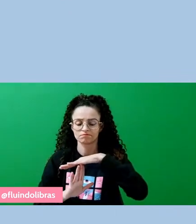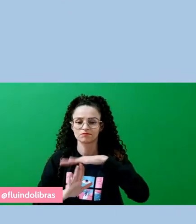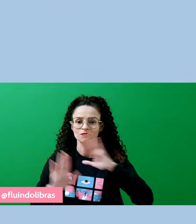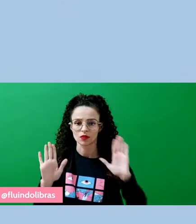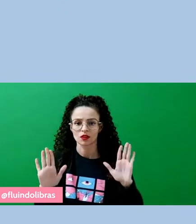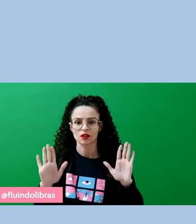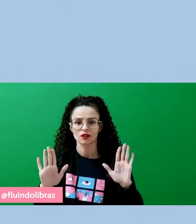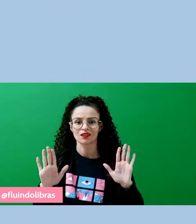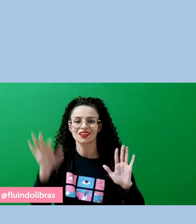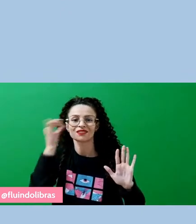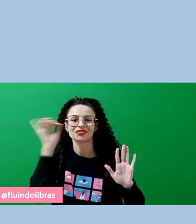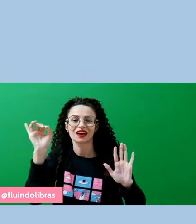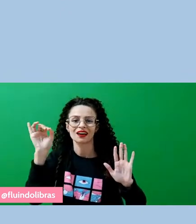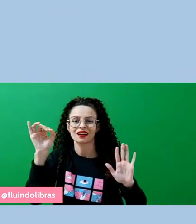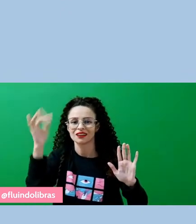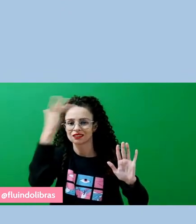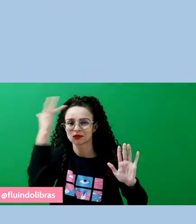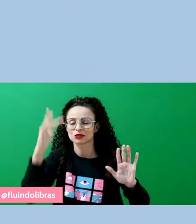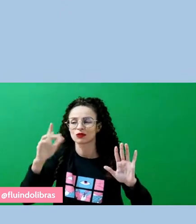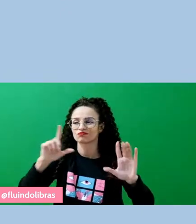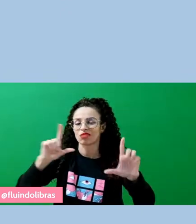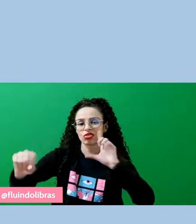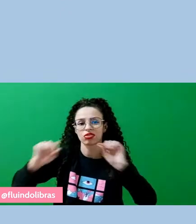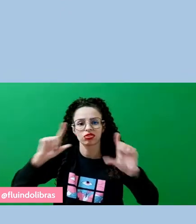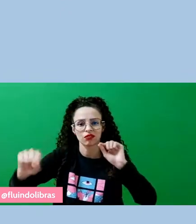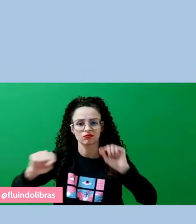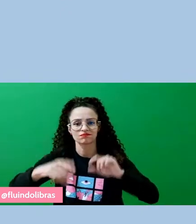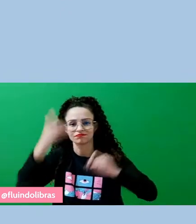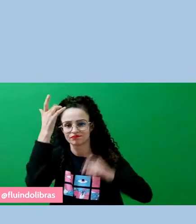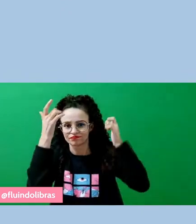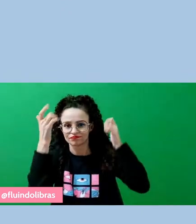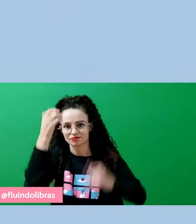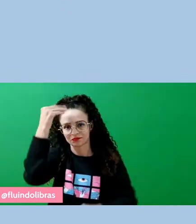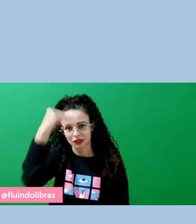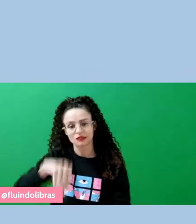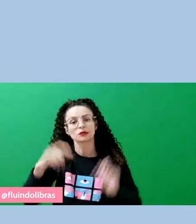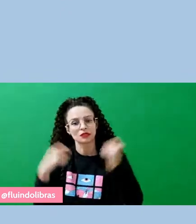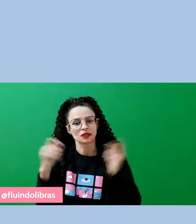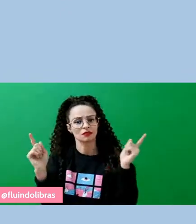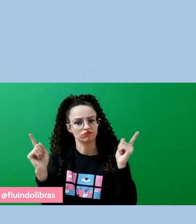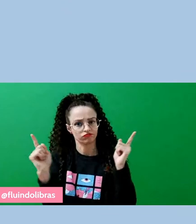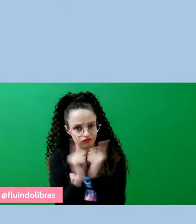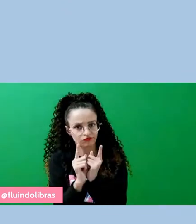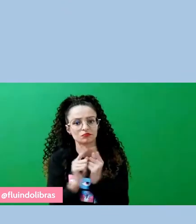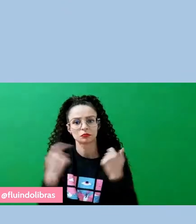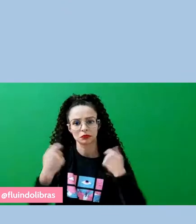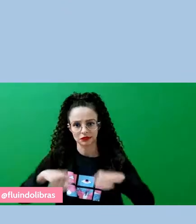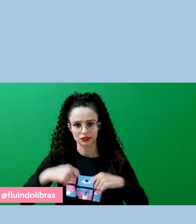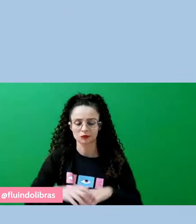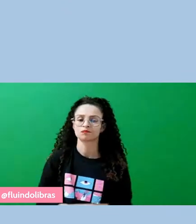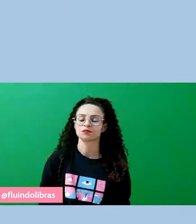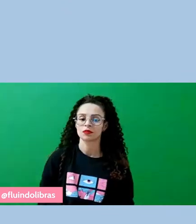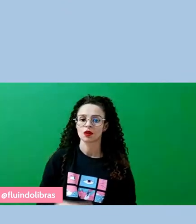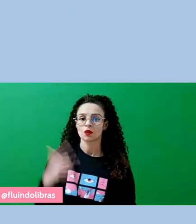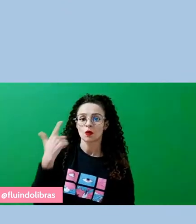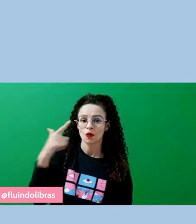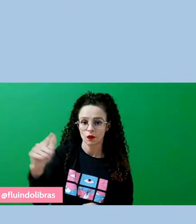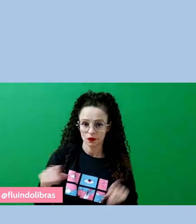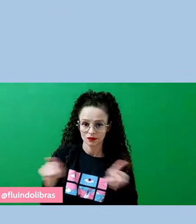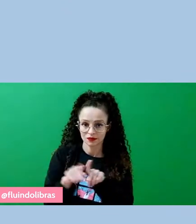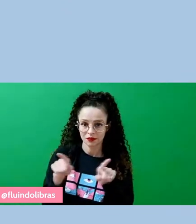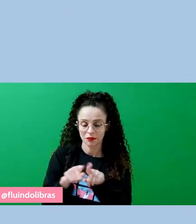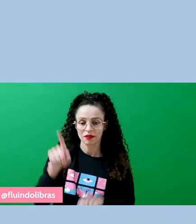perder, né, o público. Então tinha esse primeiro, um certo objetivo de falar: a gente precisa comprimir, né, condensar. E o outro era esse